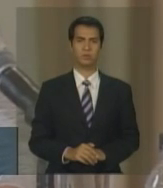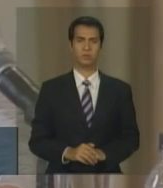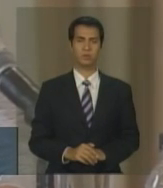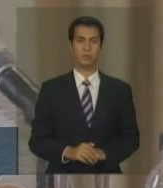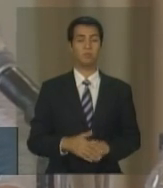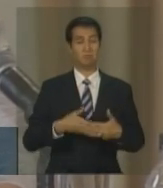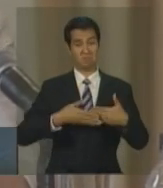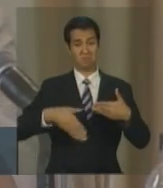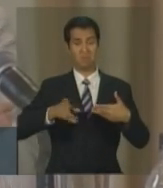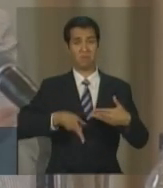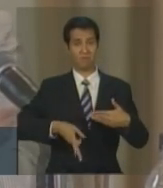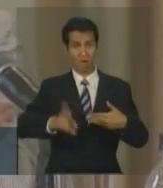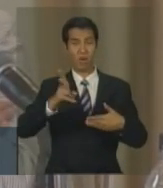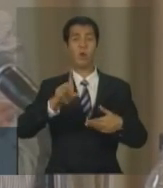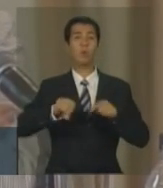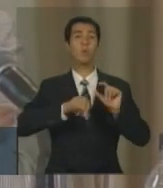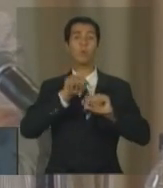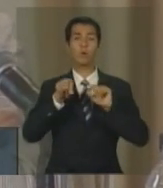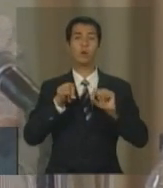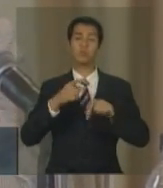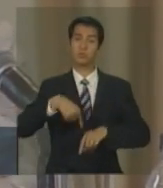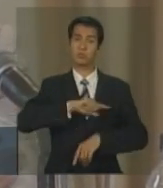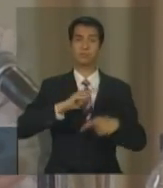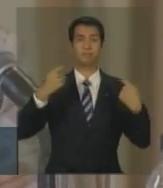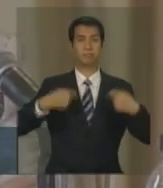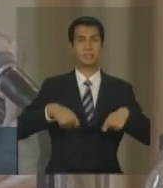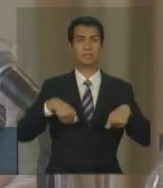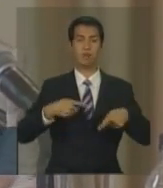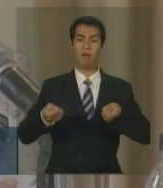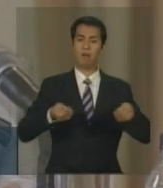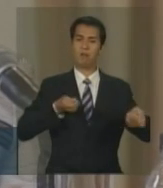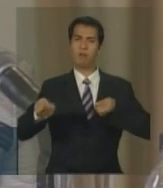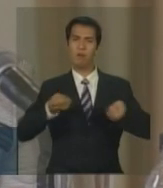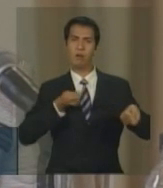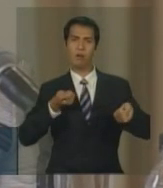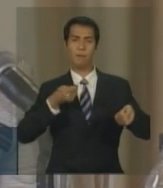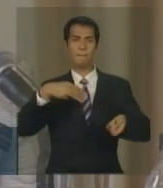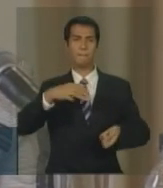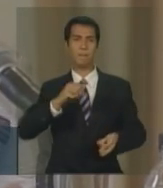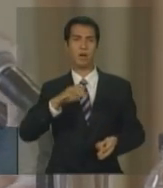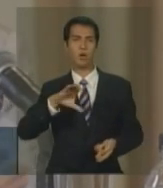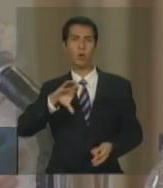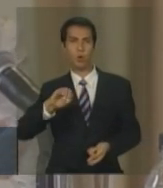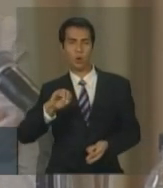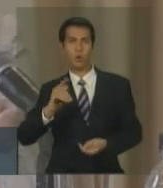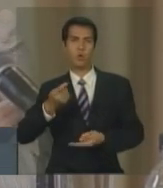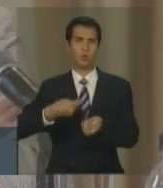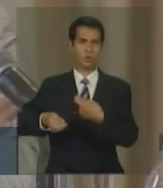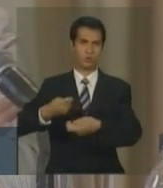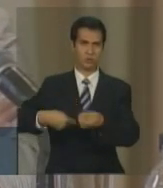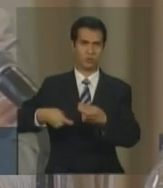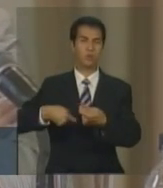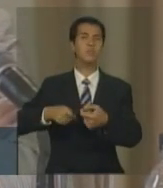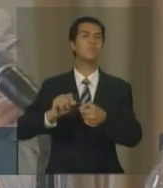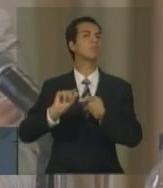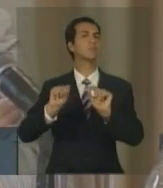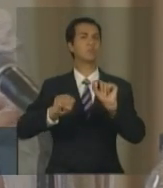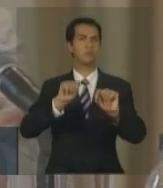tivermos uma articulação macroeconômica que faça com que,